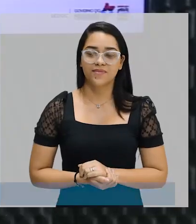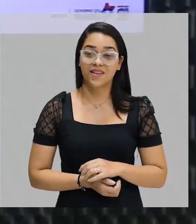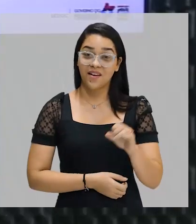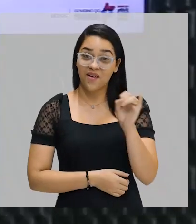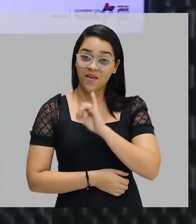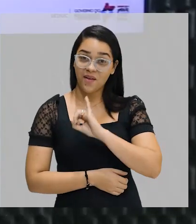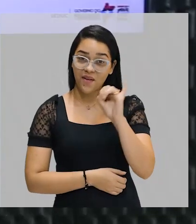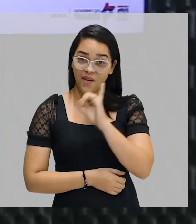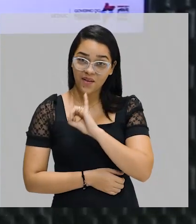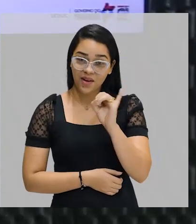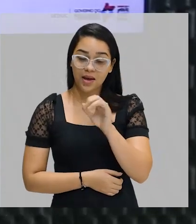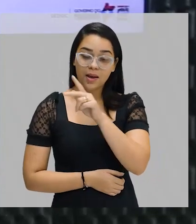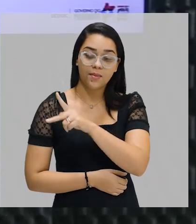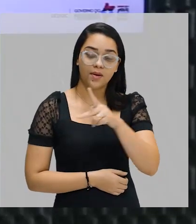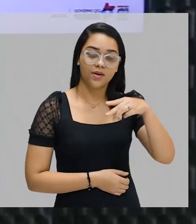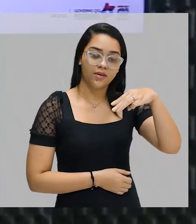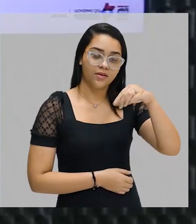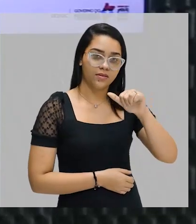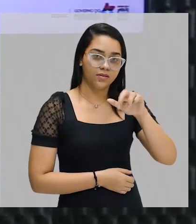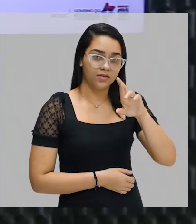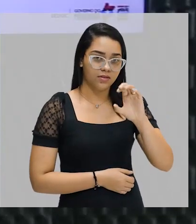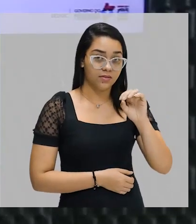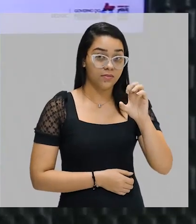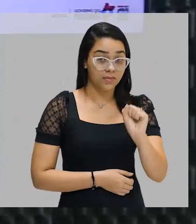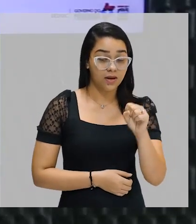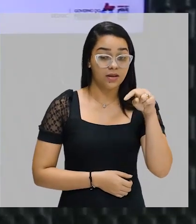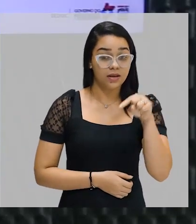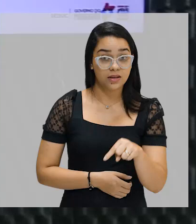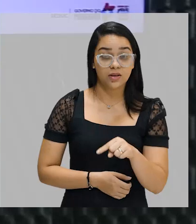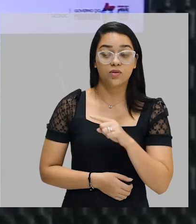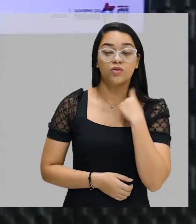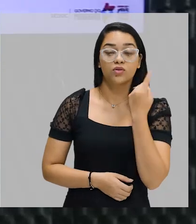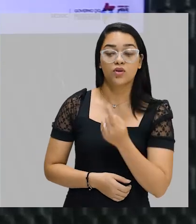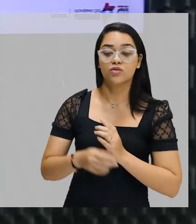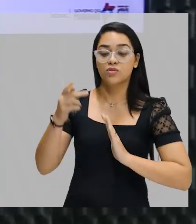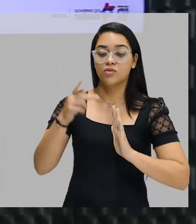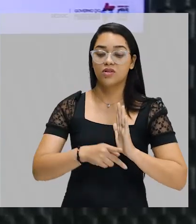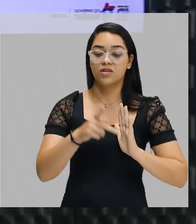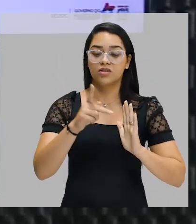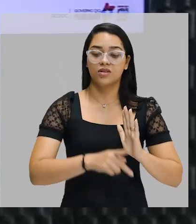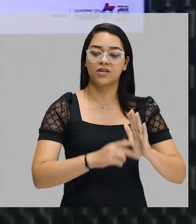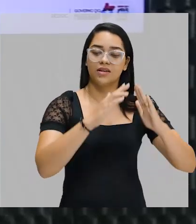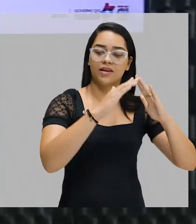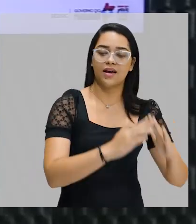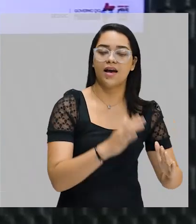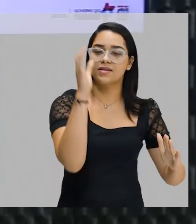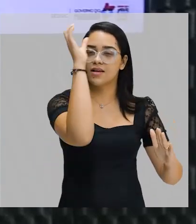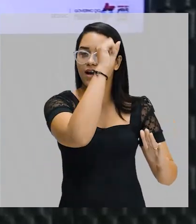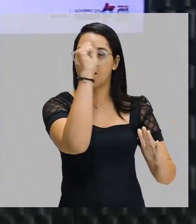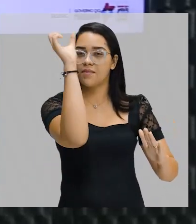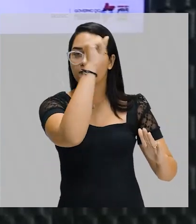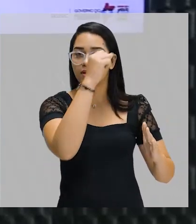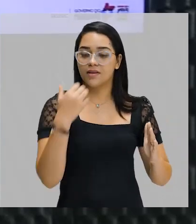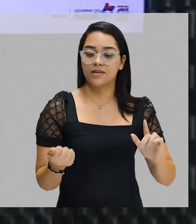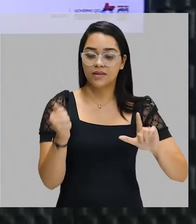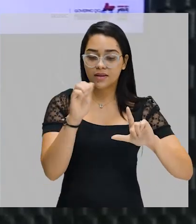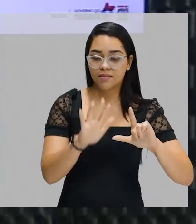Fala, galerinha bonita! Professor Marcos Cunha na área para o nosso projeto Fique em Casa Aprendendo